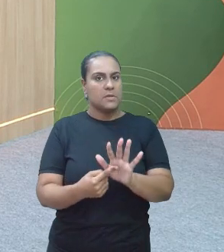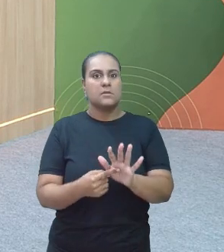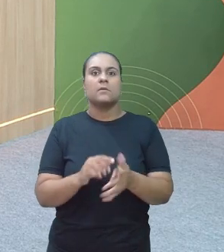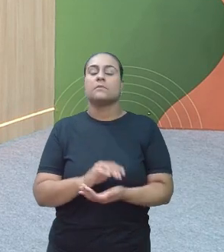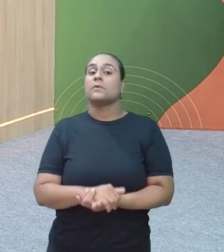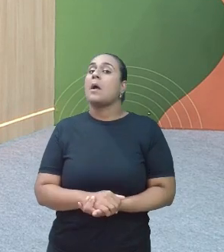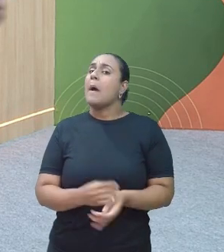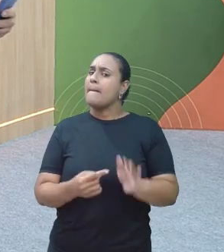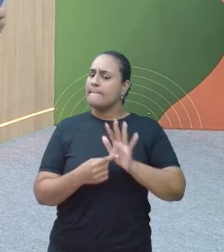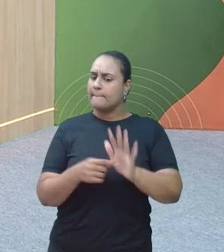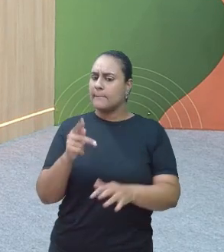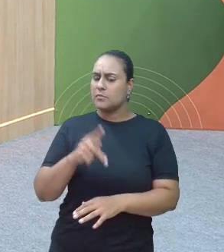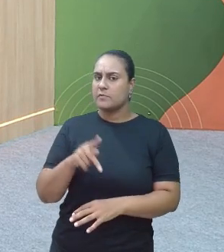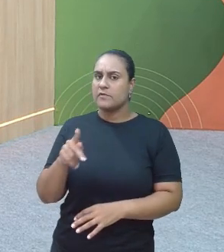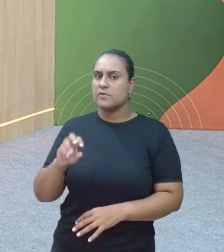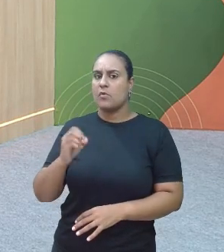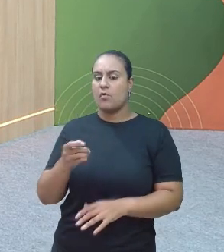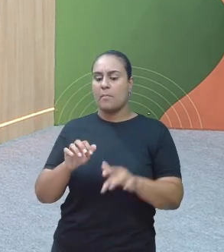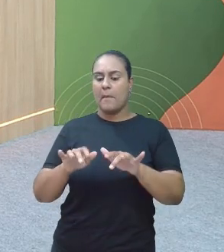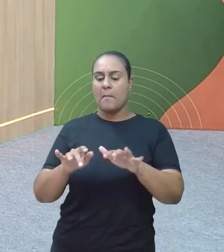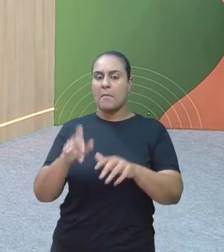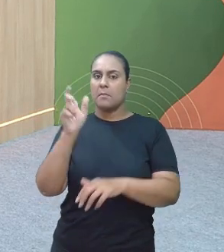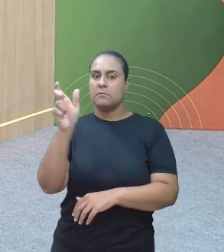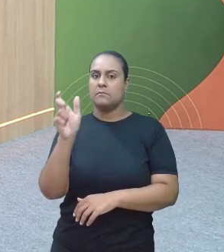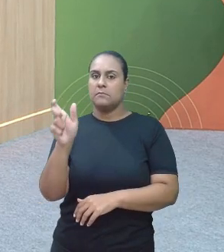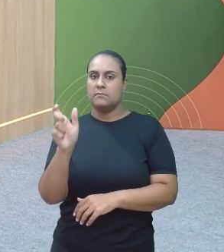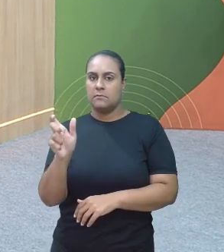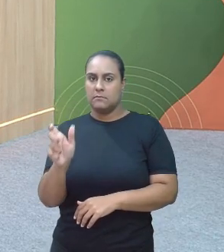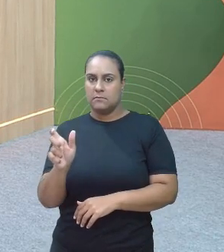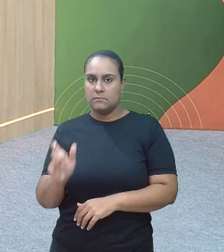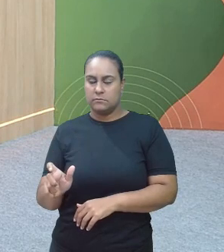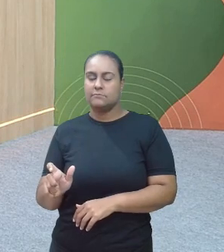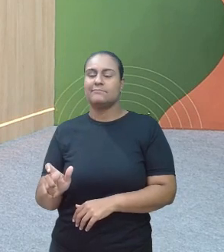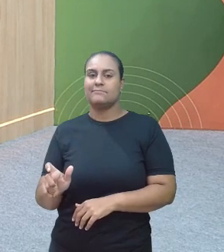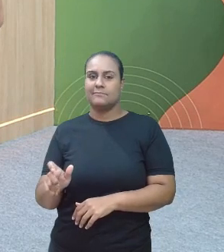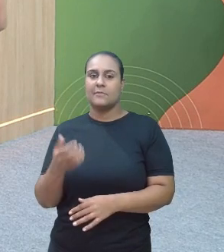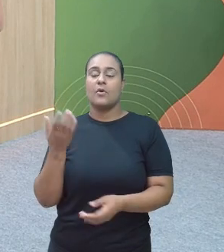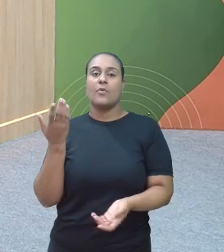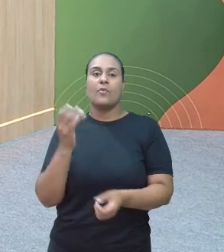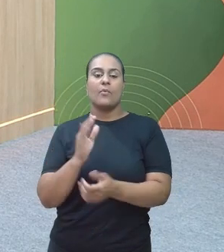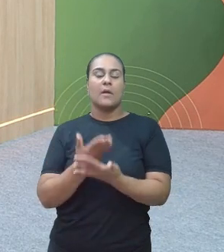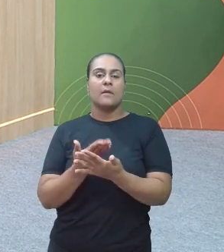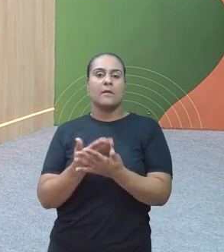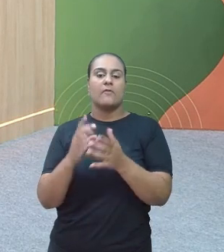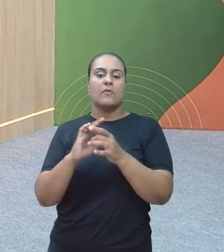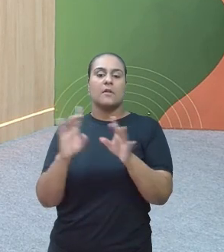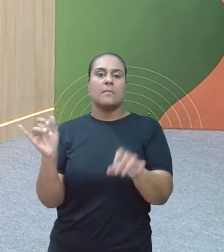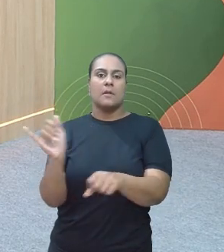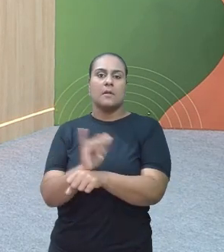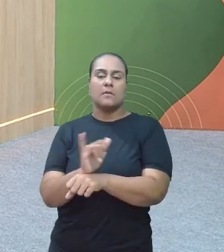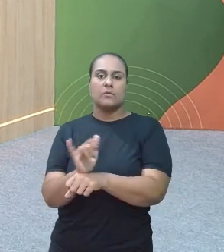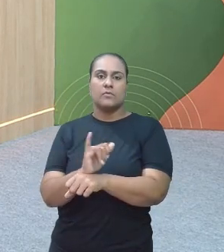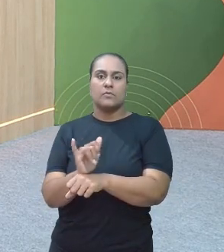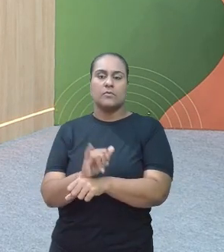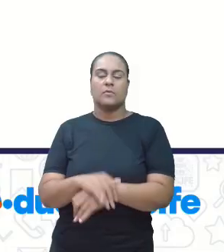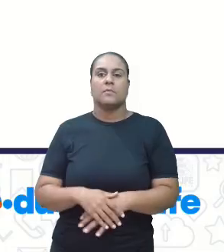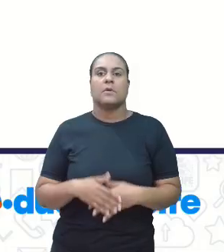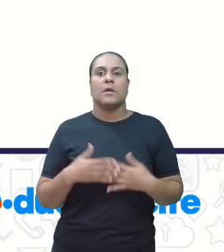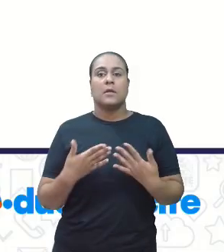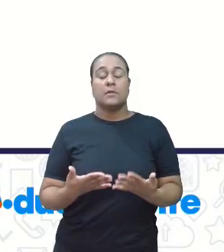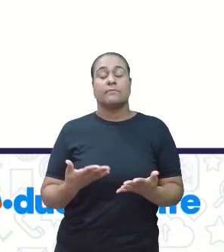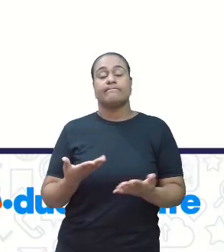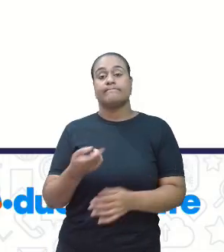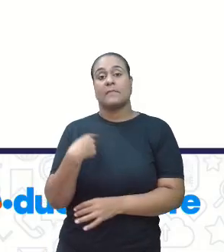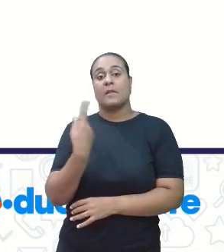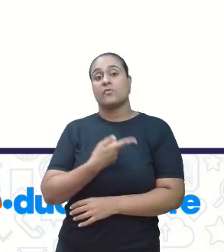teu professor ou escreve lá nos comentários quando a aula estiver no YouTube, tá certo? Então vamos ver aqui o seguinte, quando a gente